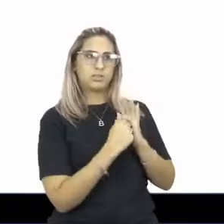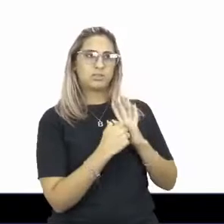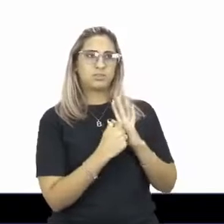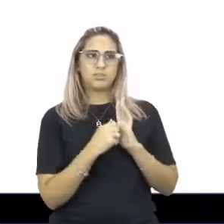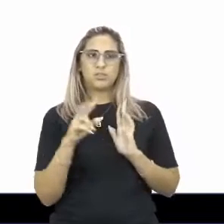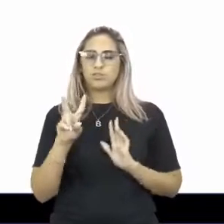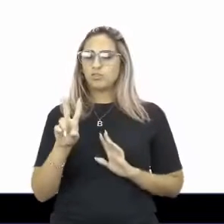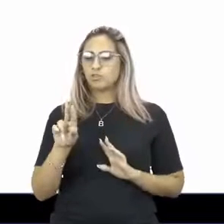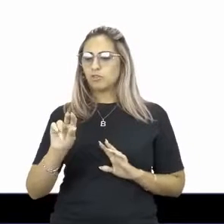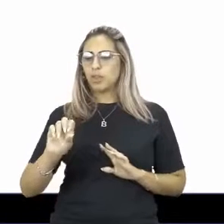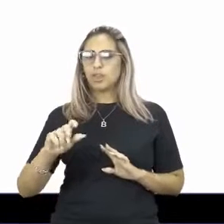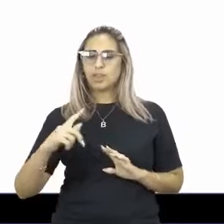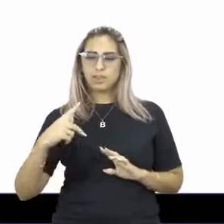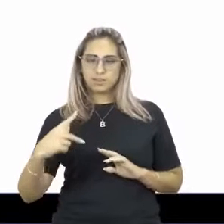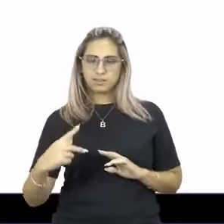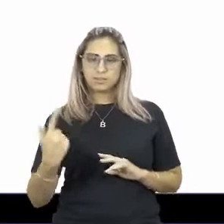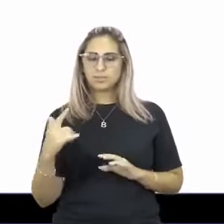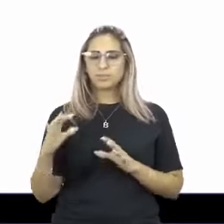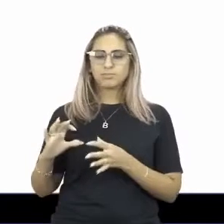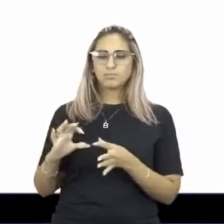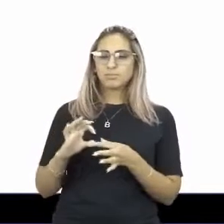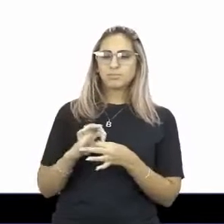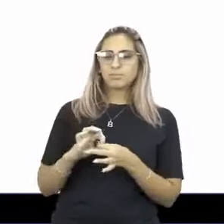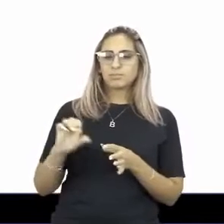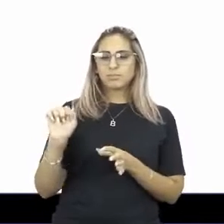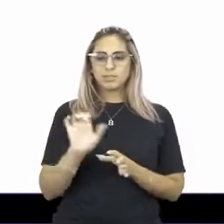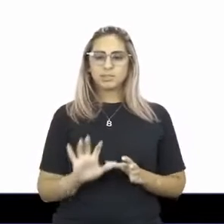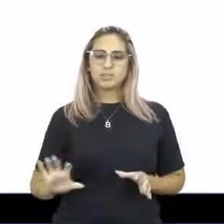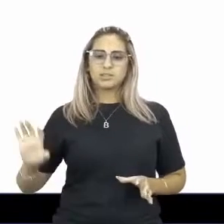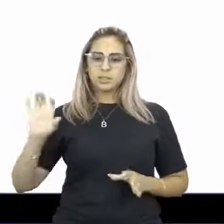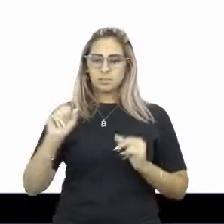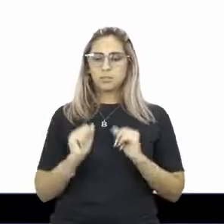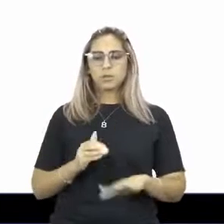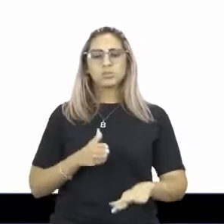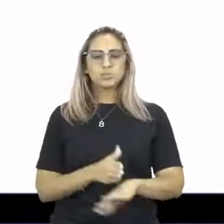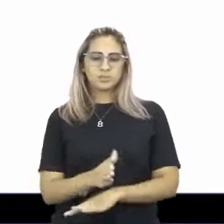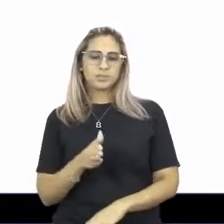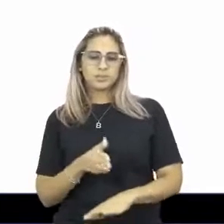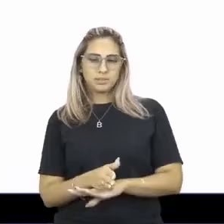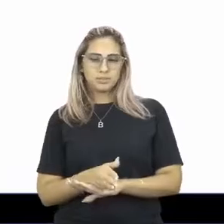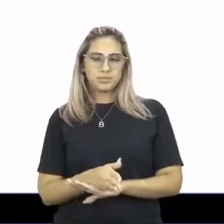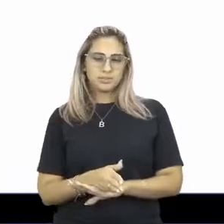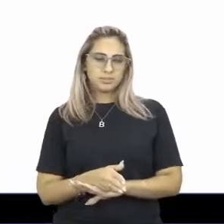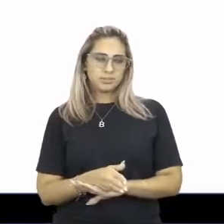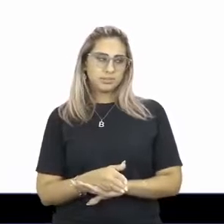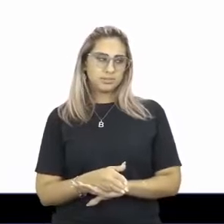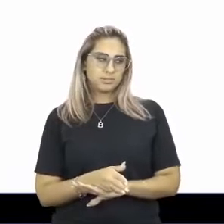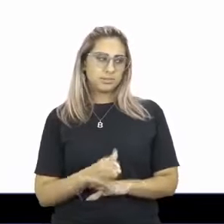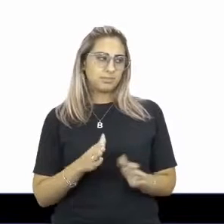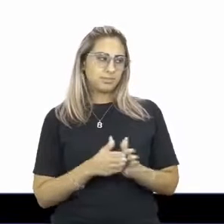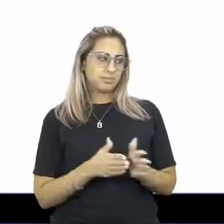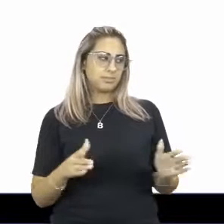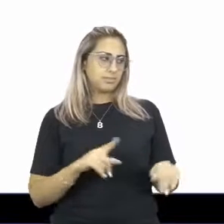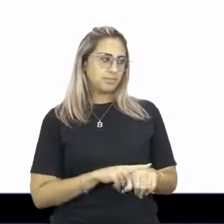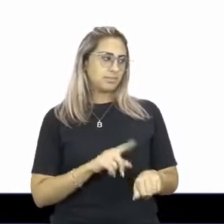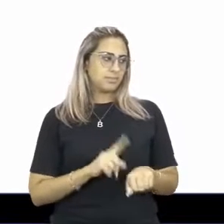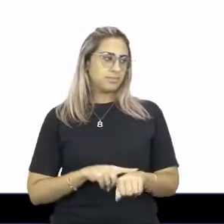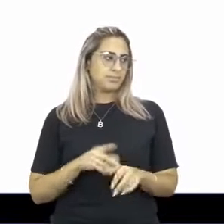concurso VUNESP, porém ainda não tem vínculo com o Estado, também pode participar agora para a contratação